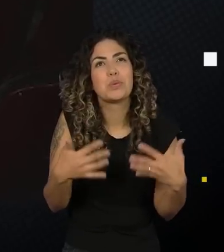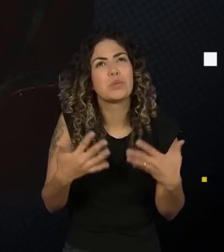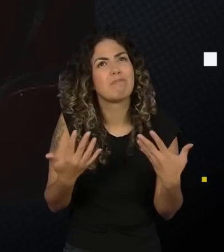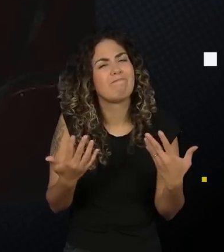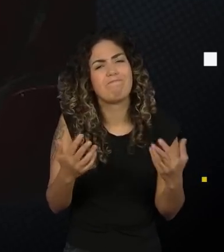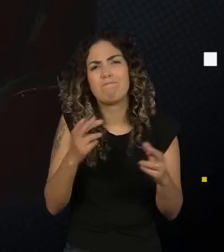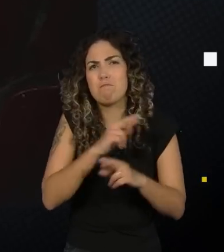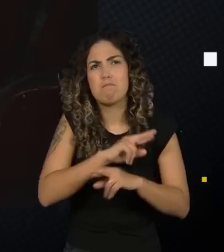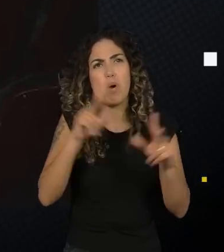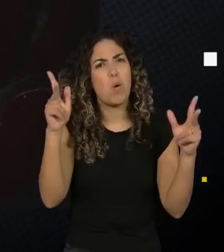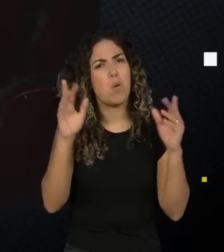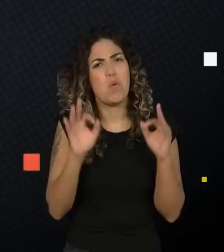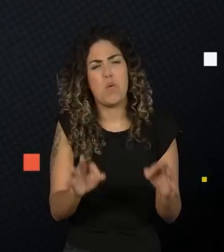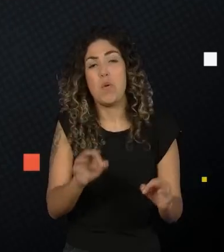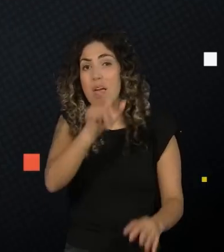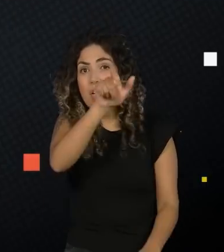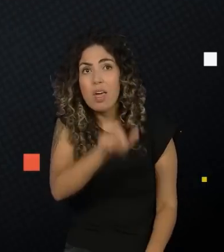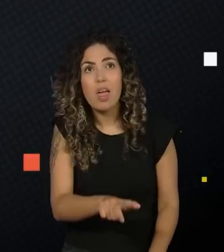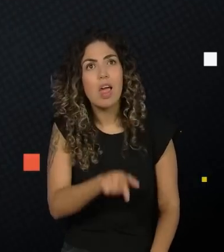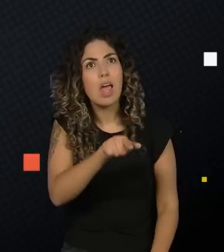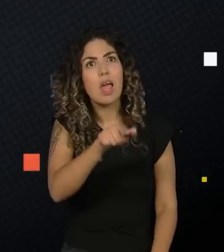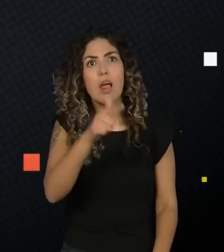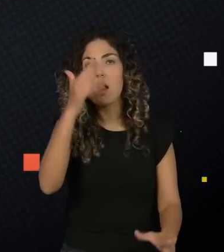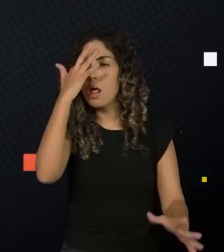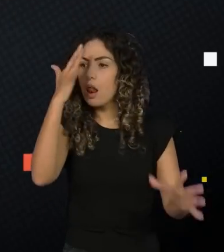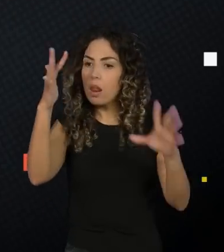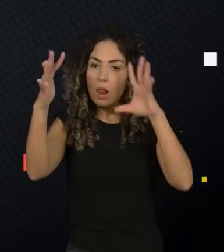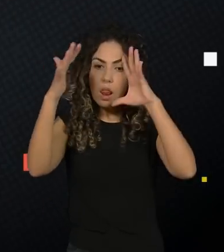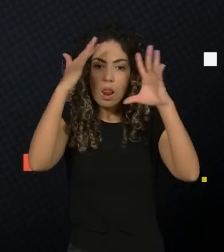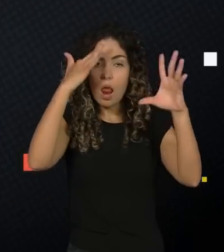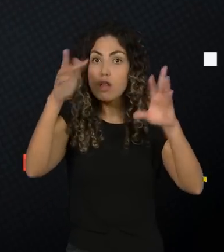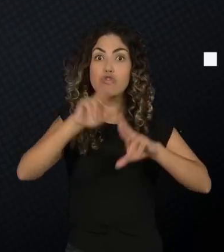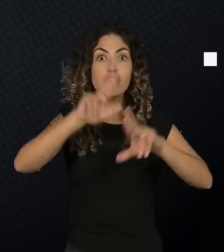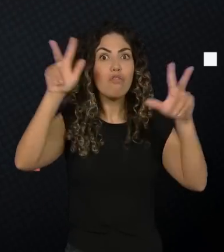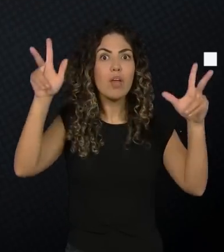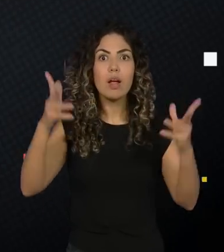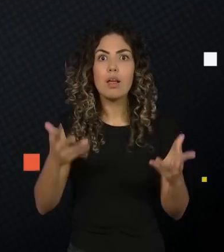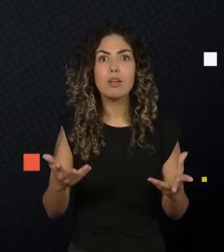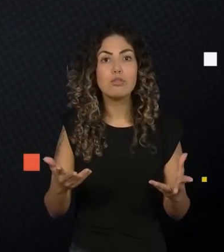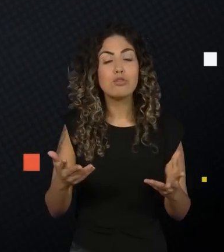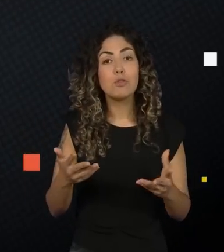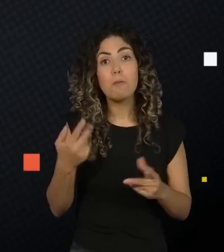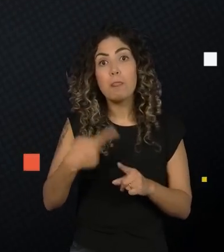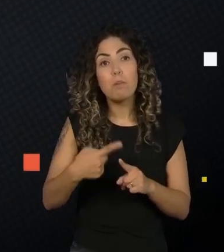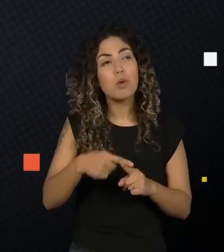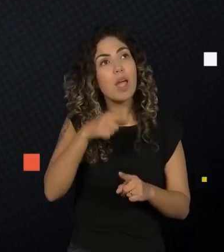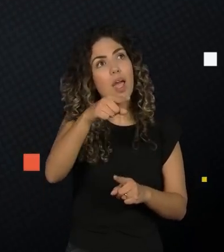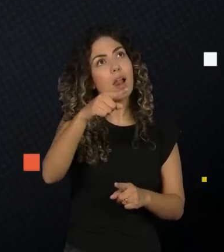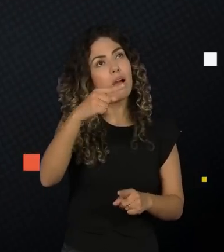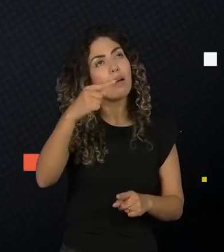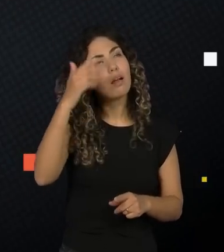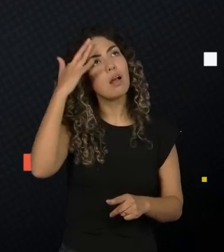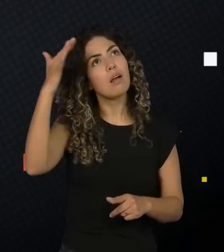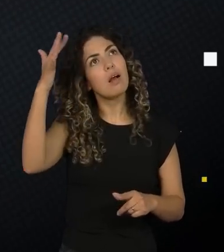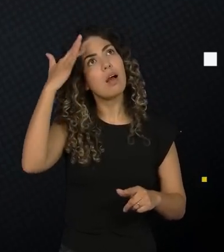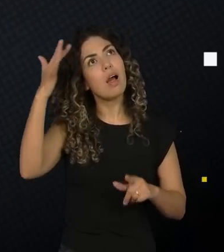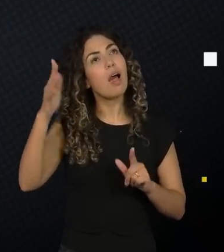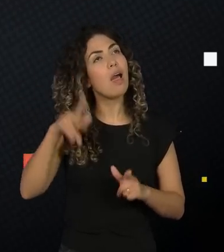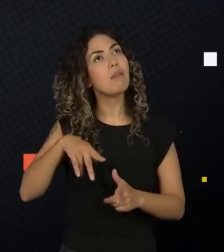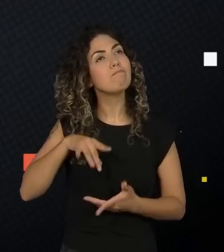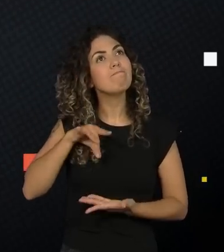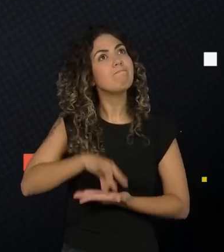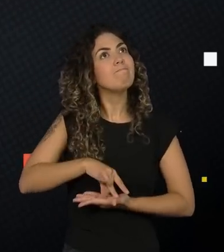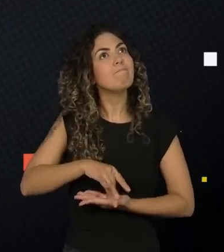diferente, ela pensa coisas diferentes, porque ela pensa coisas verdadeiras, ela não está repetindo nada que ela